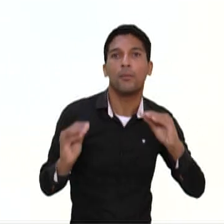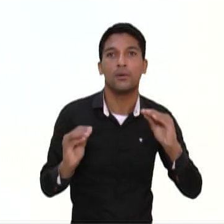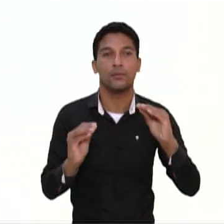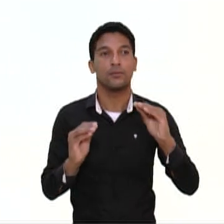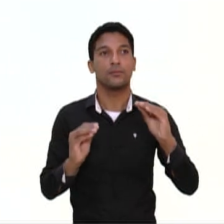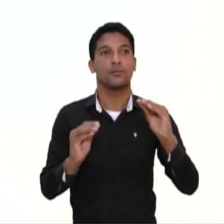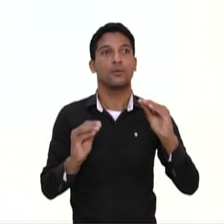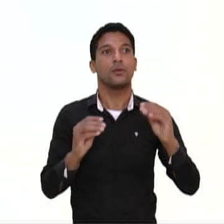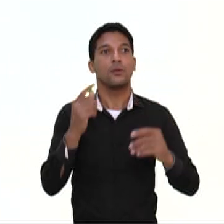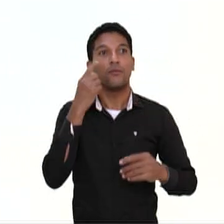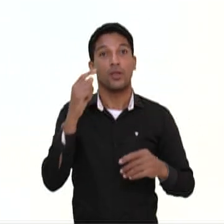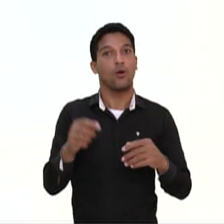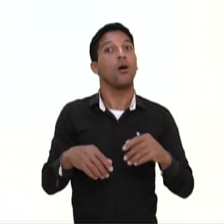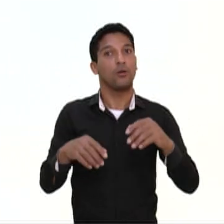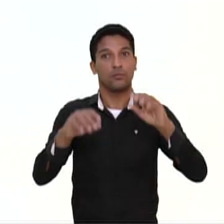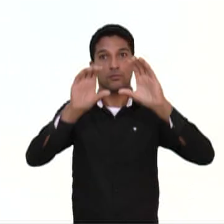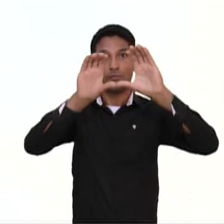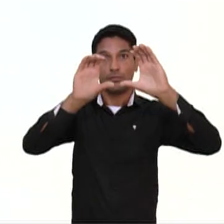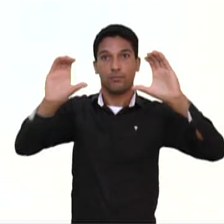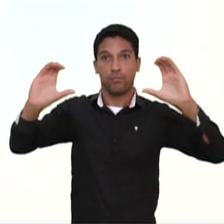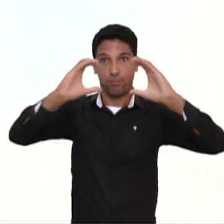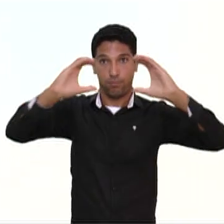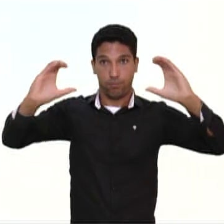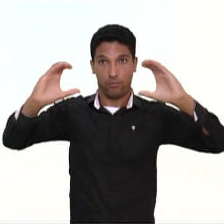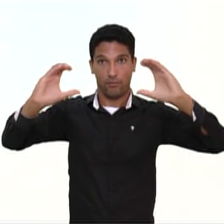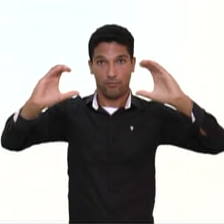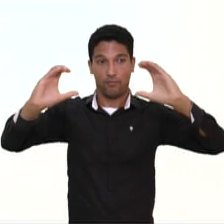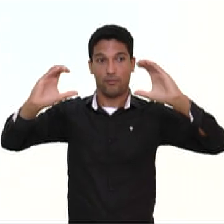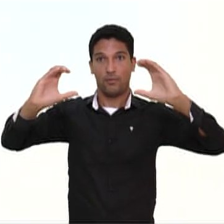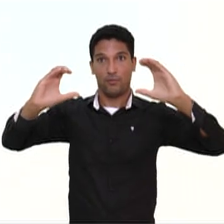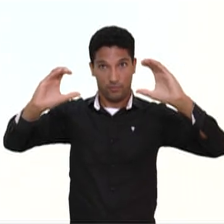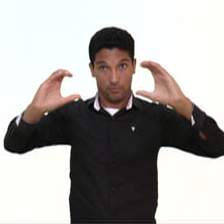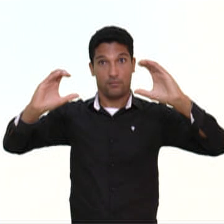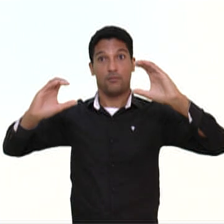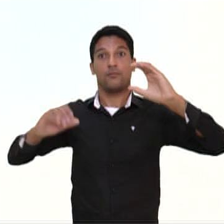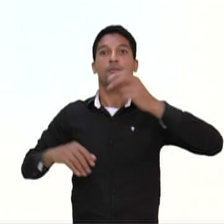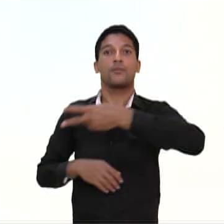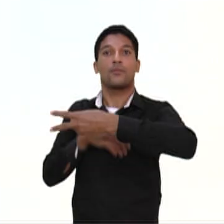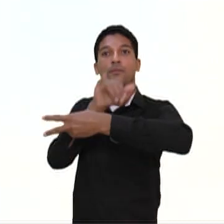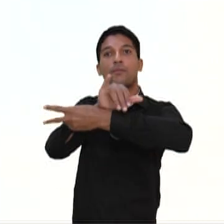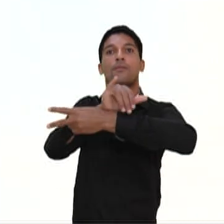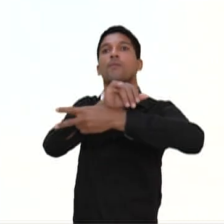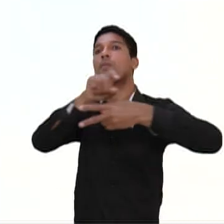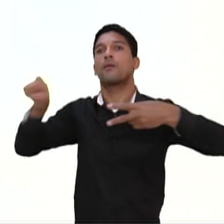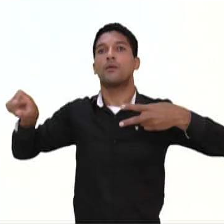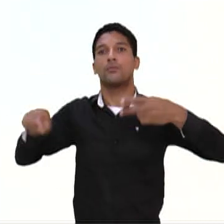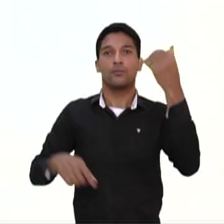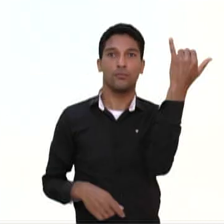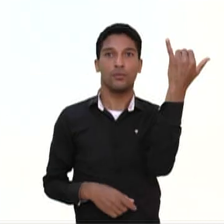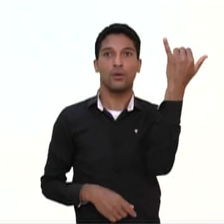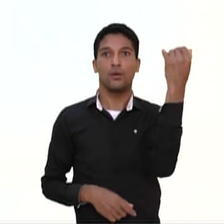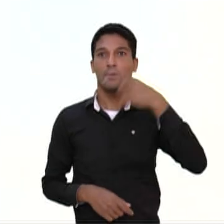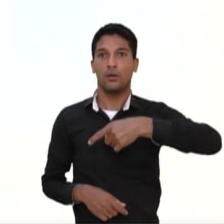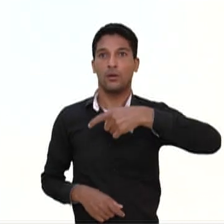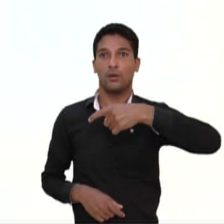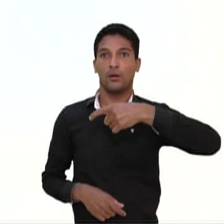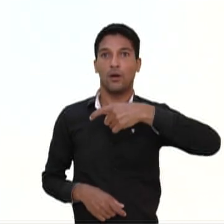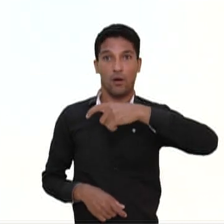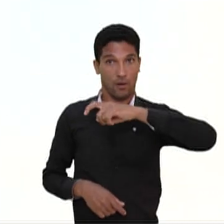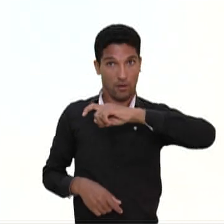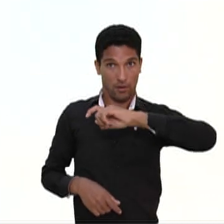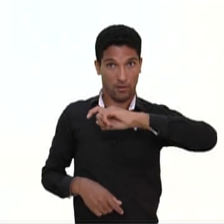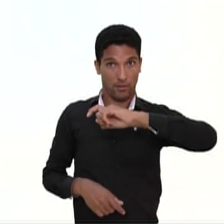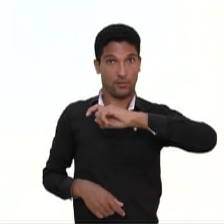da função y igual a x ao quadrado menos 4x mais 3, em que x pode assumir qualquer valor